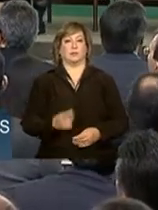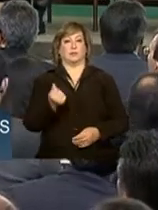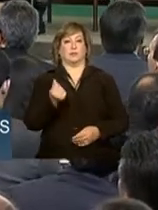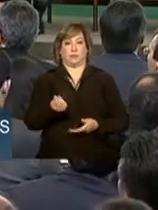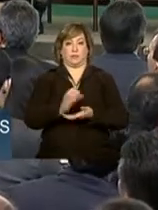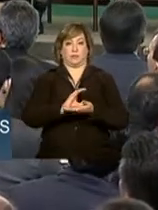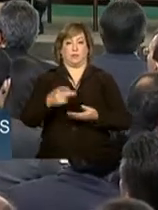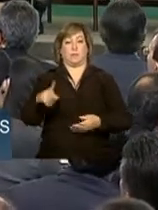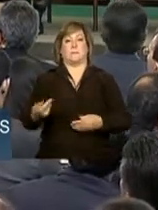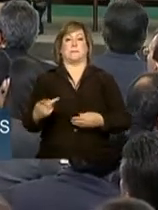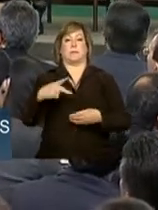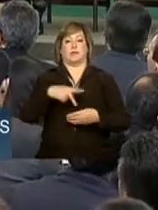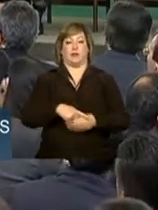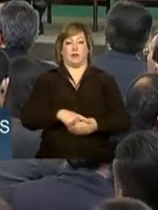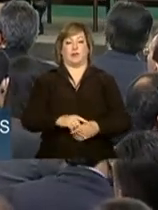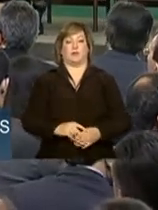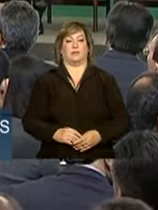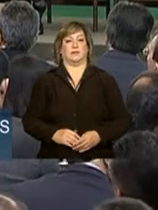dos recursos do petróleo,